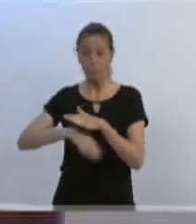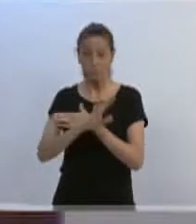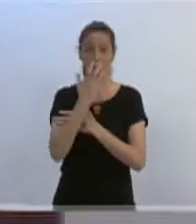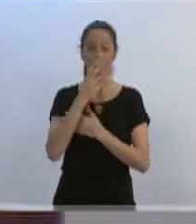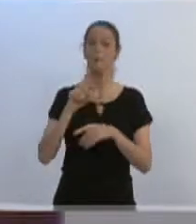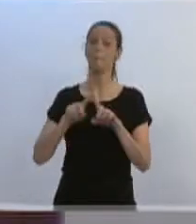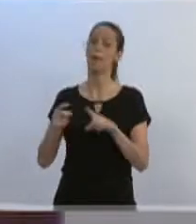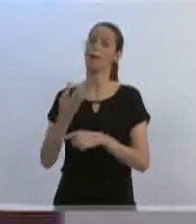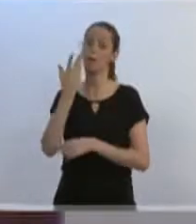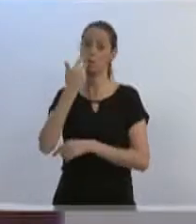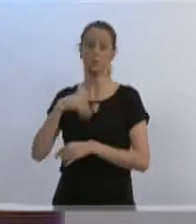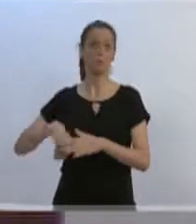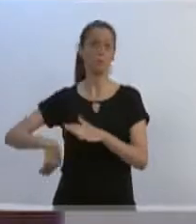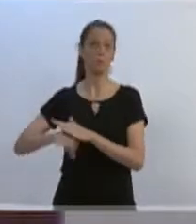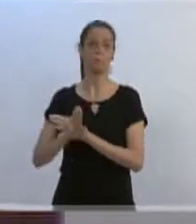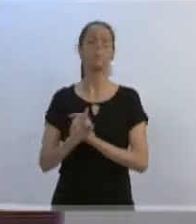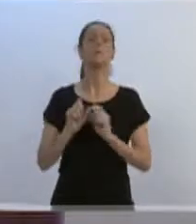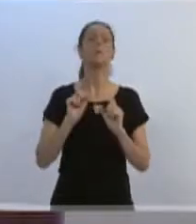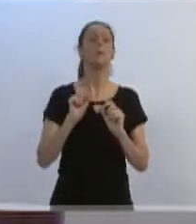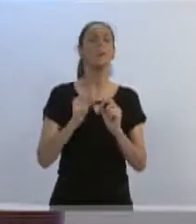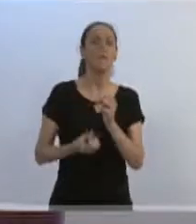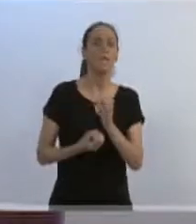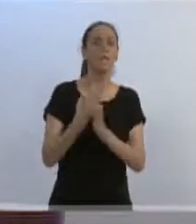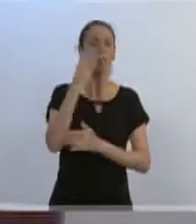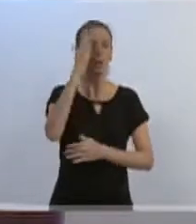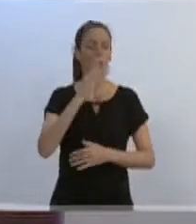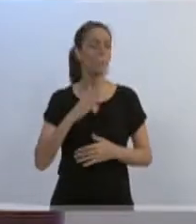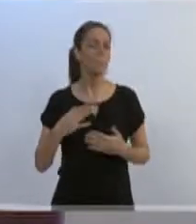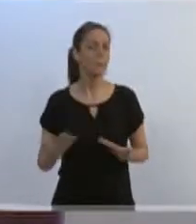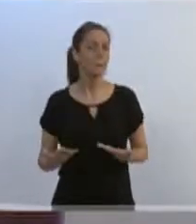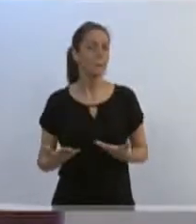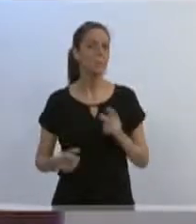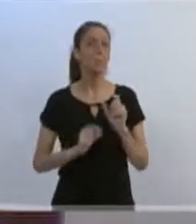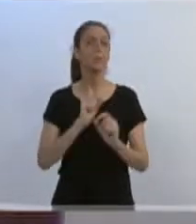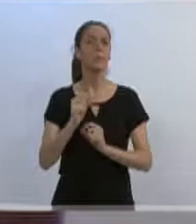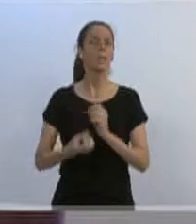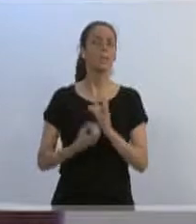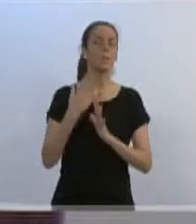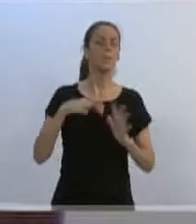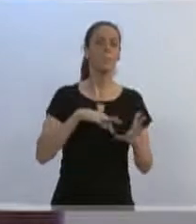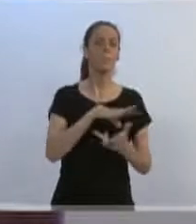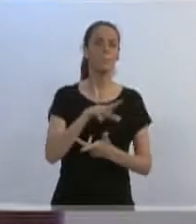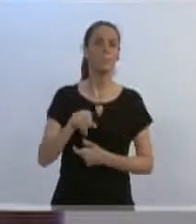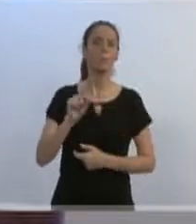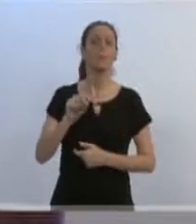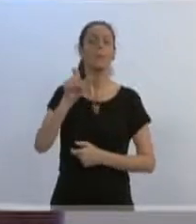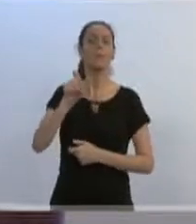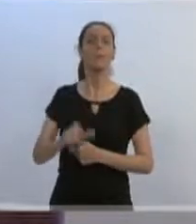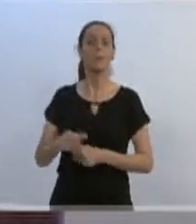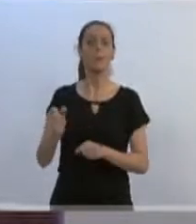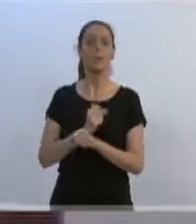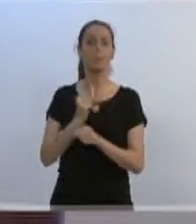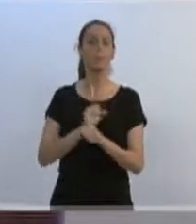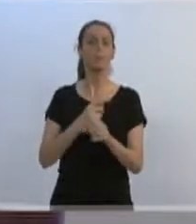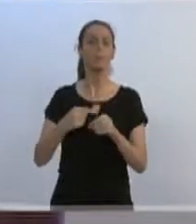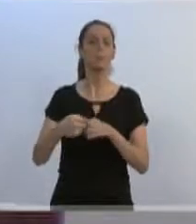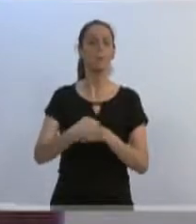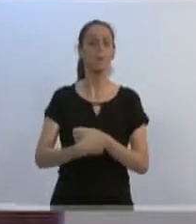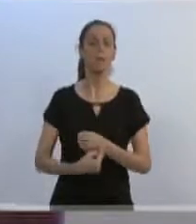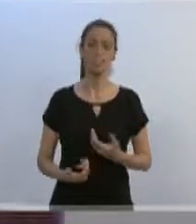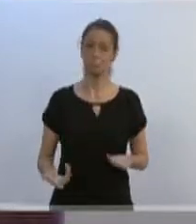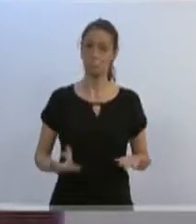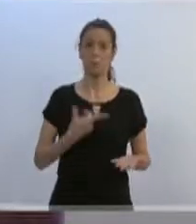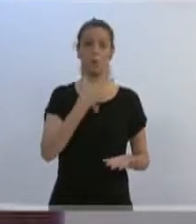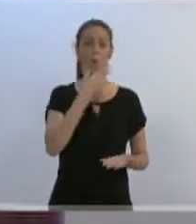começou a nossa que começou nosso brasil que começou nosso mundo quem construiu a nossa cidade através de quem foi o homem estava puxando a